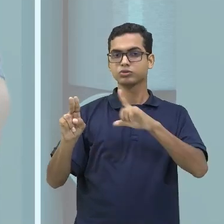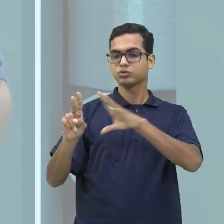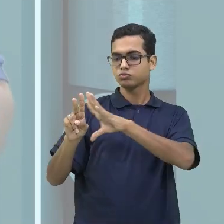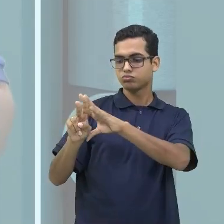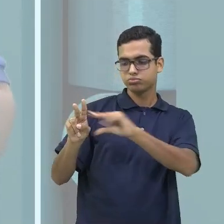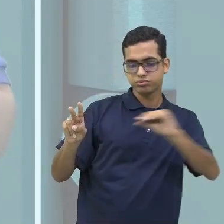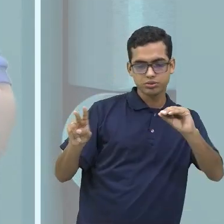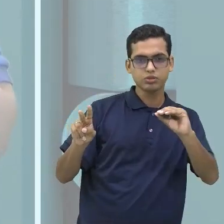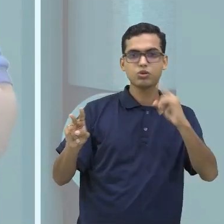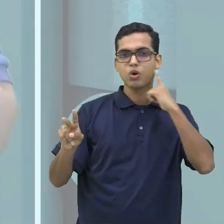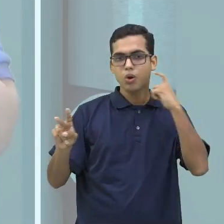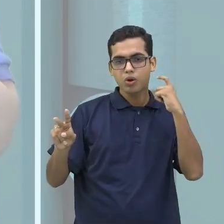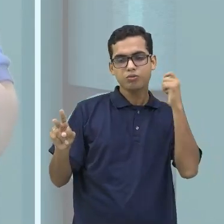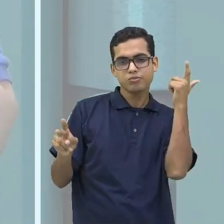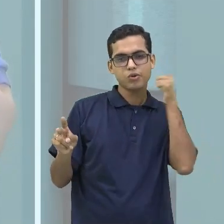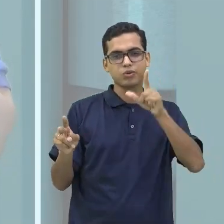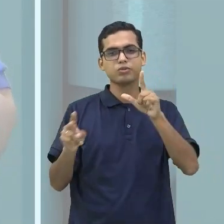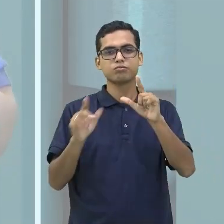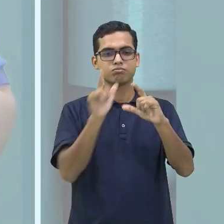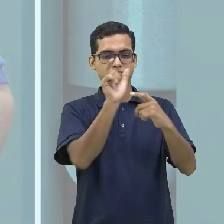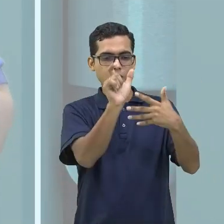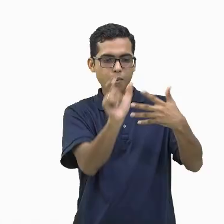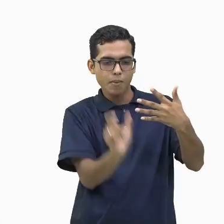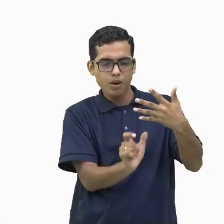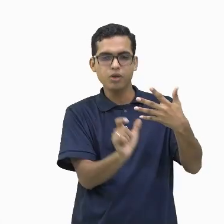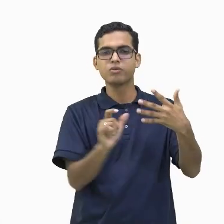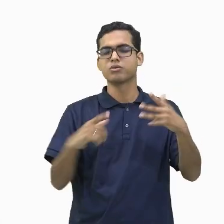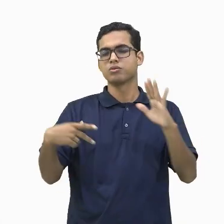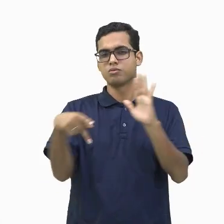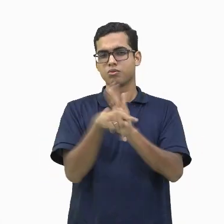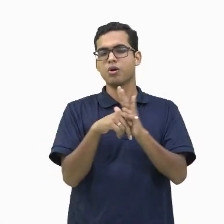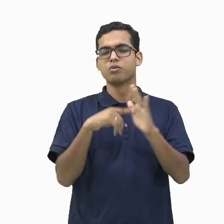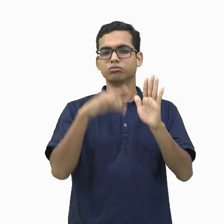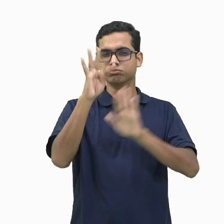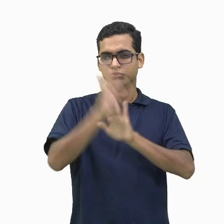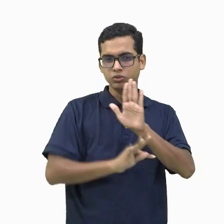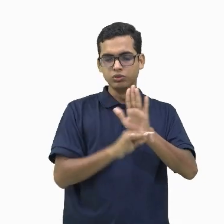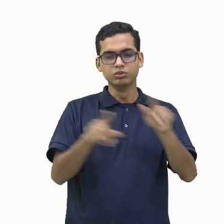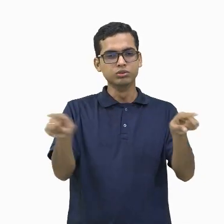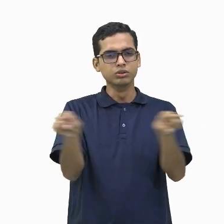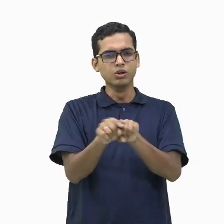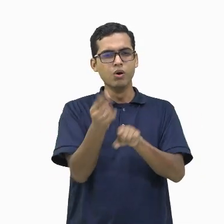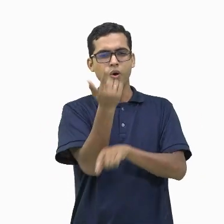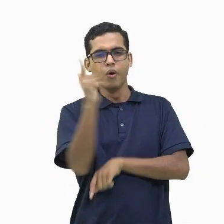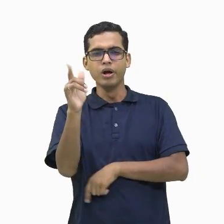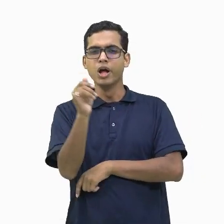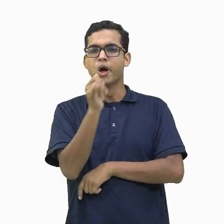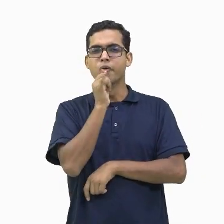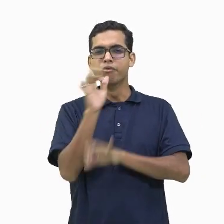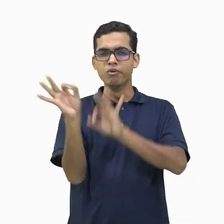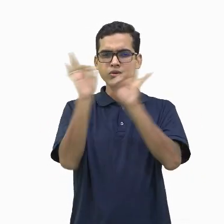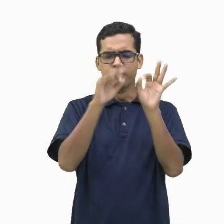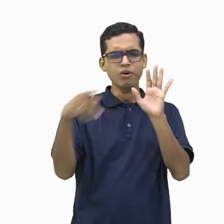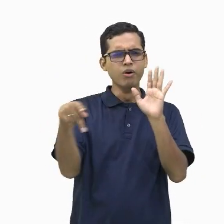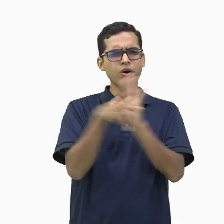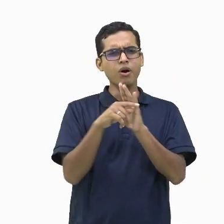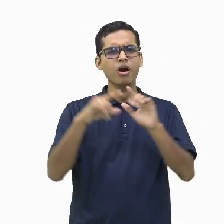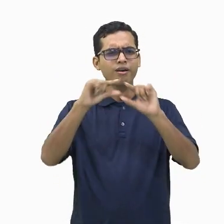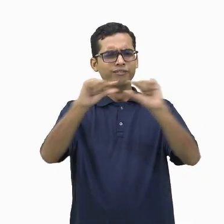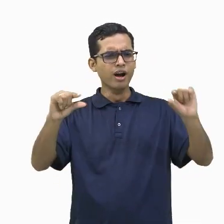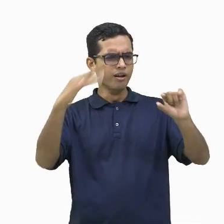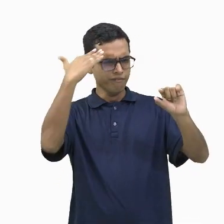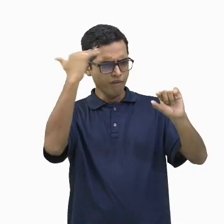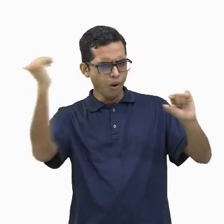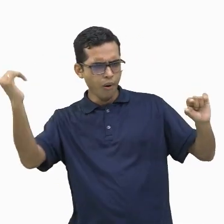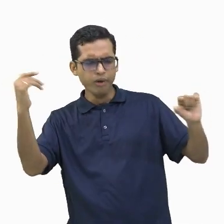uma aliteração. Temos ainda outros exemplos de aliteração que são presentes em provérbios populares. Ora, quem